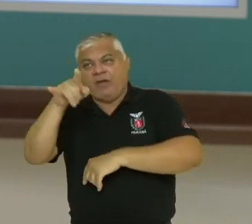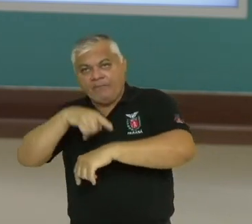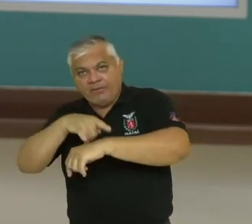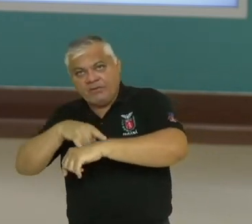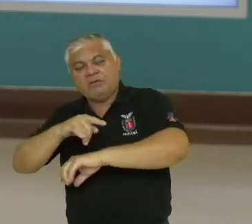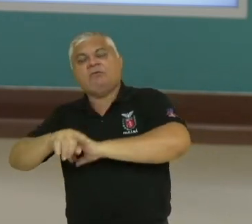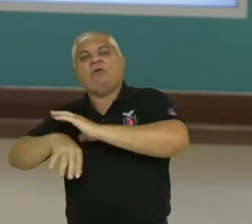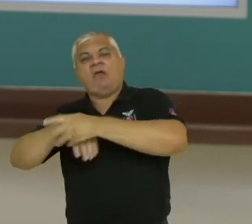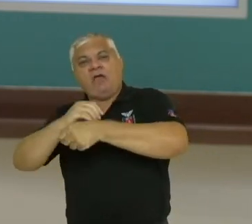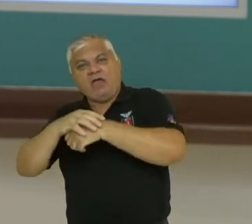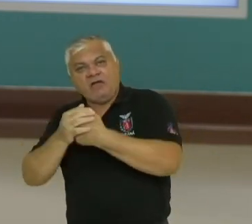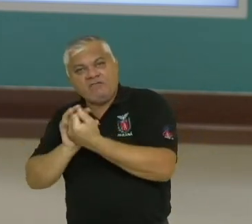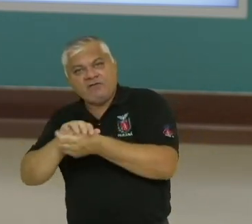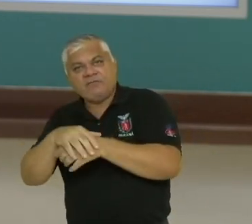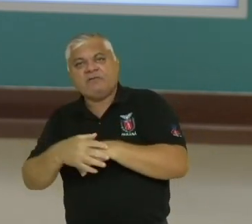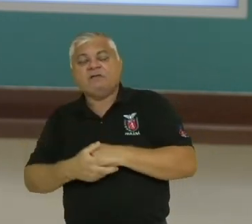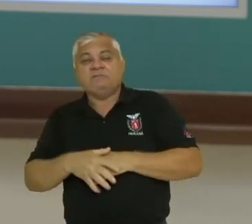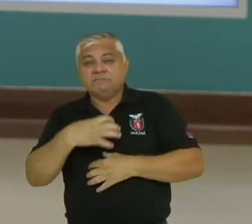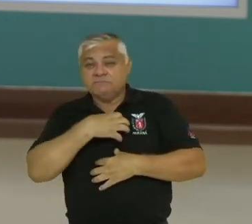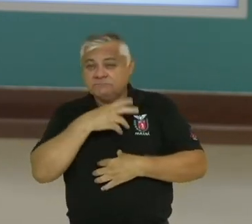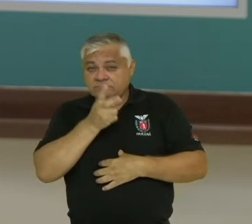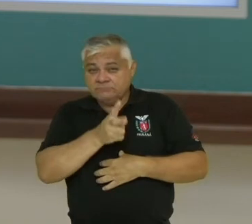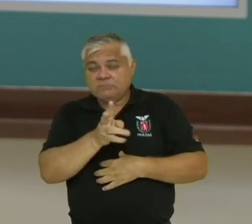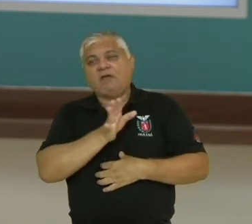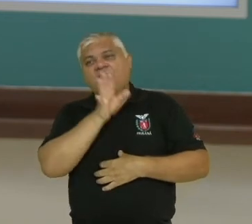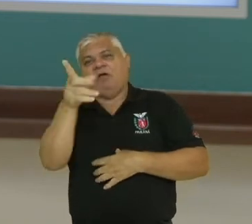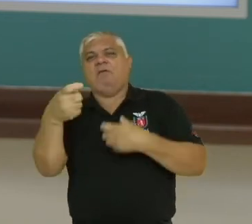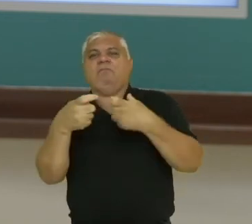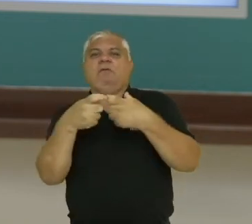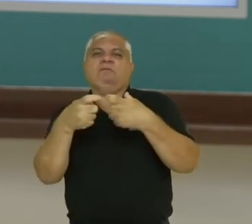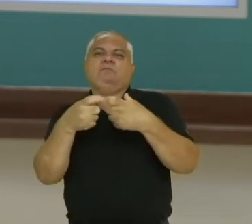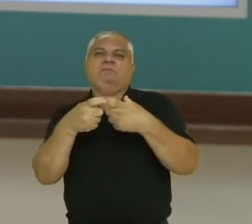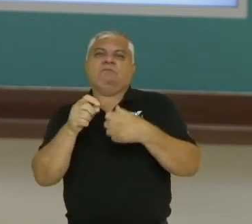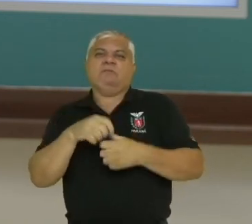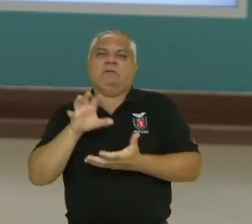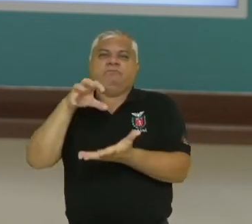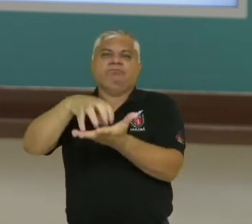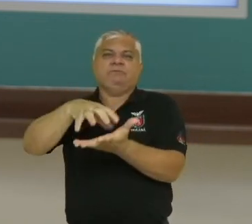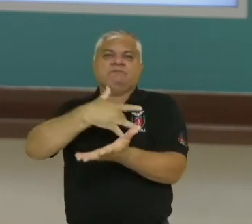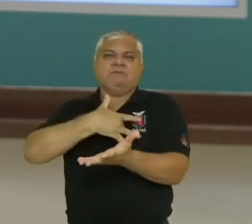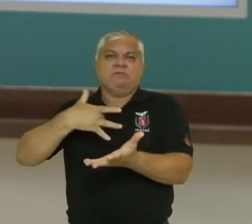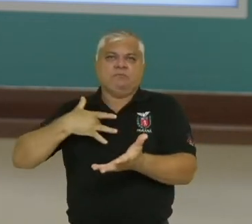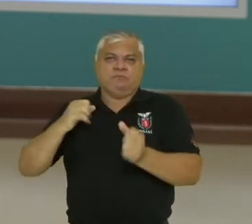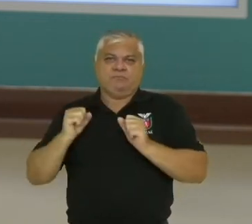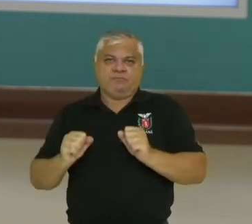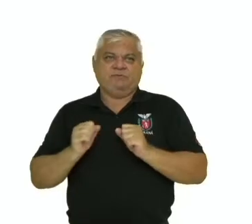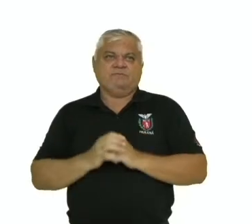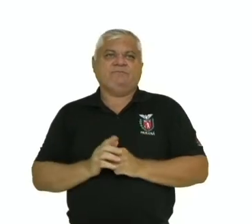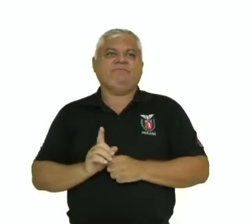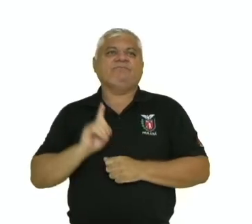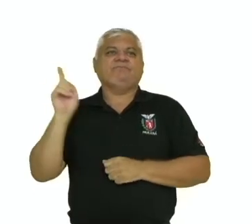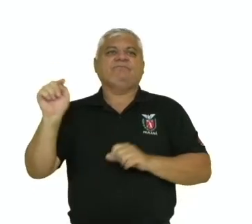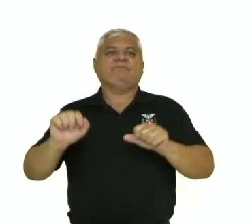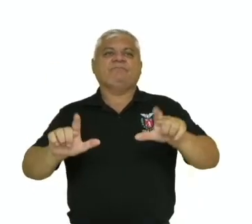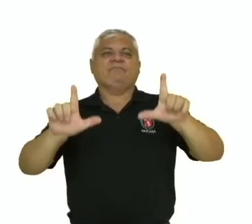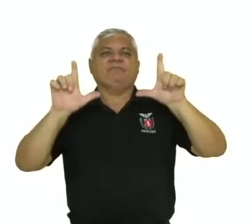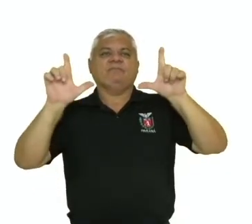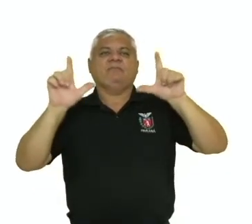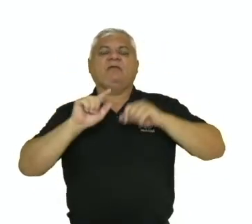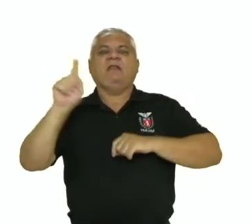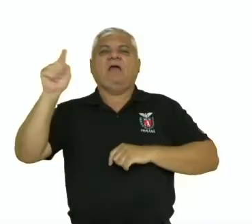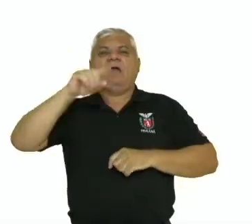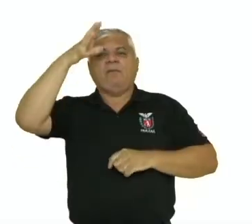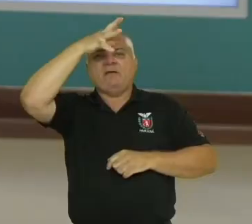Procure periodicamente um médico ou um posto de saúde. Esse cartaz é lá da cidade do estado